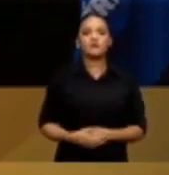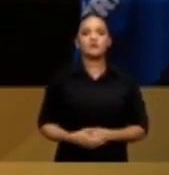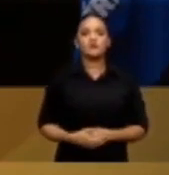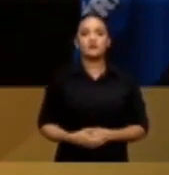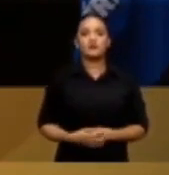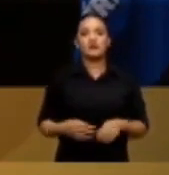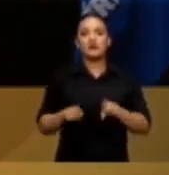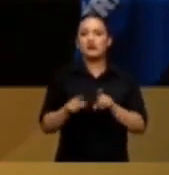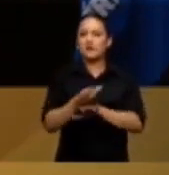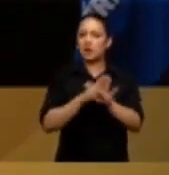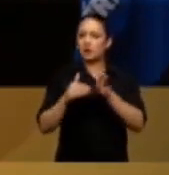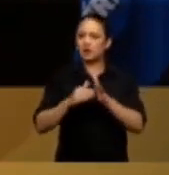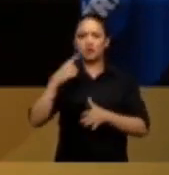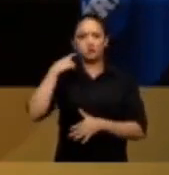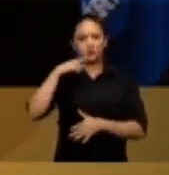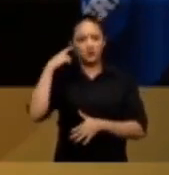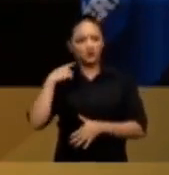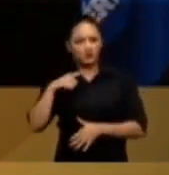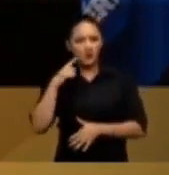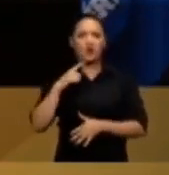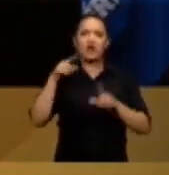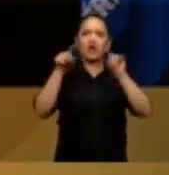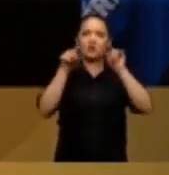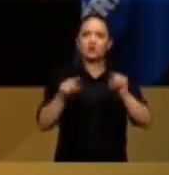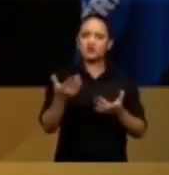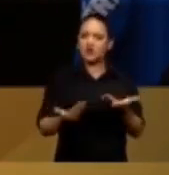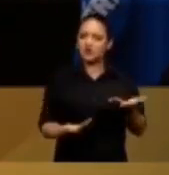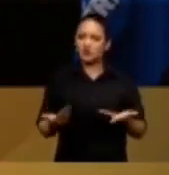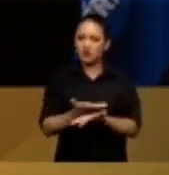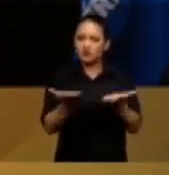excelentíssimos senhores advogados, servidoras, servidores,